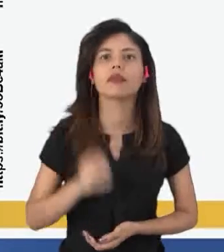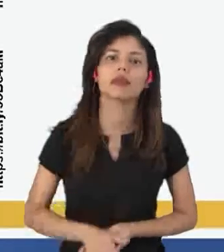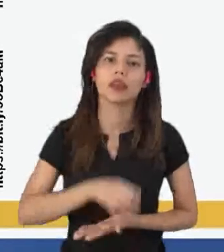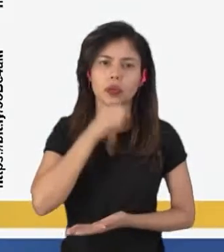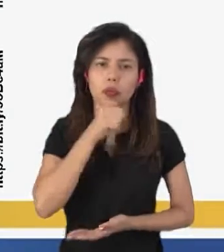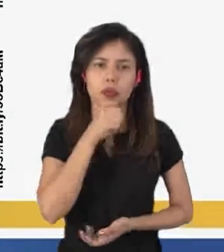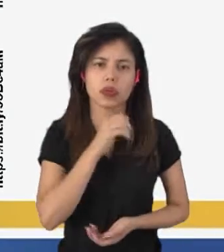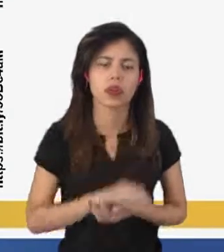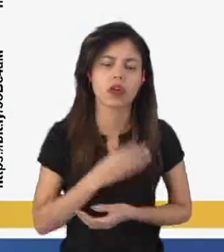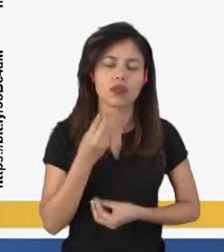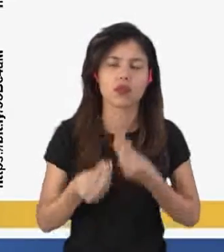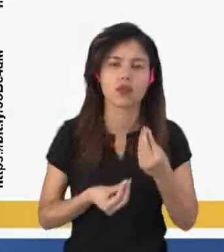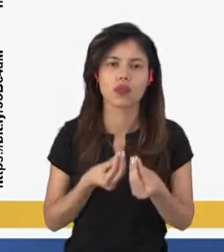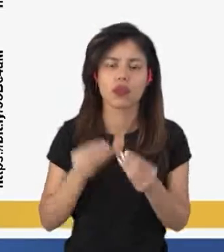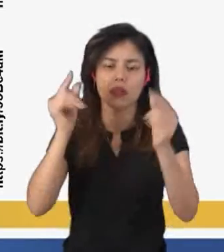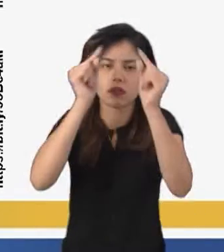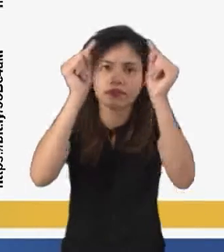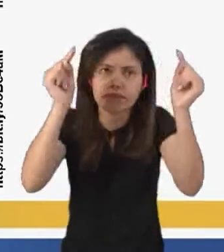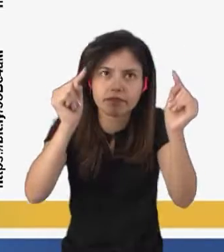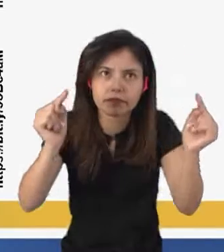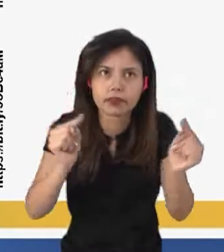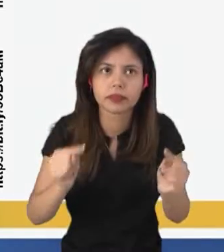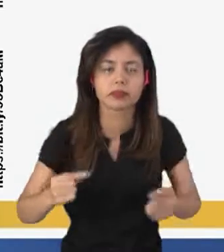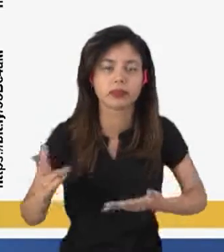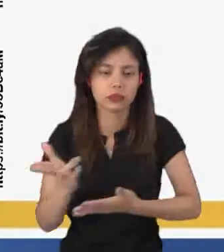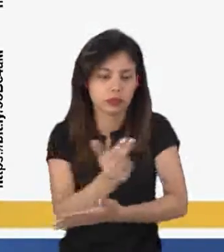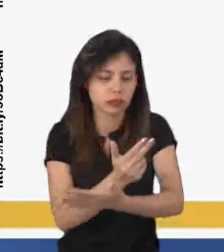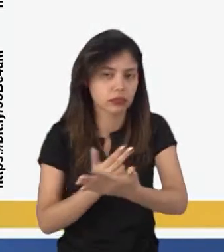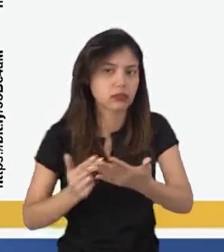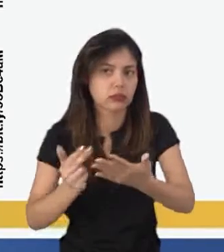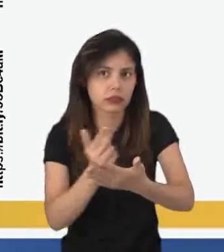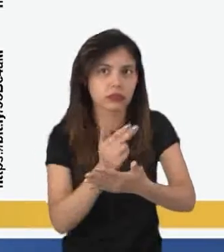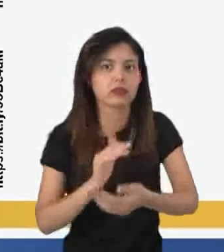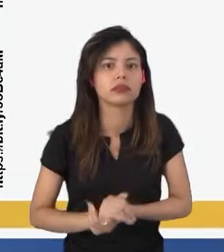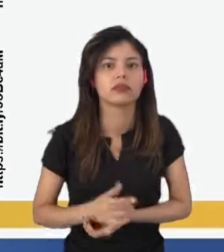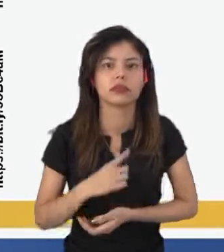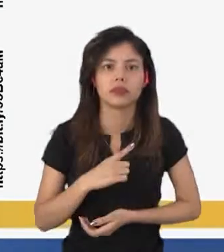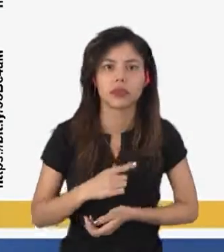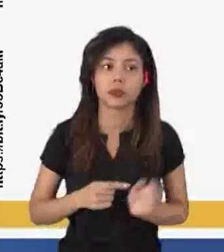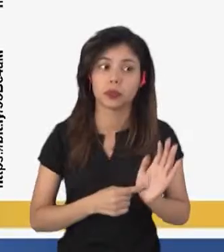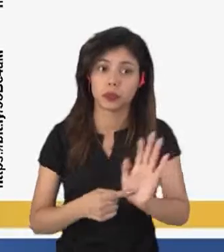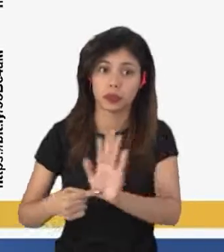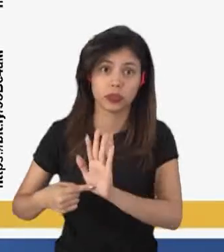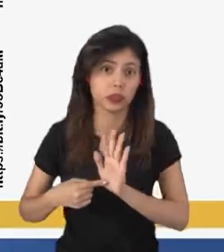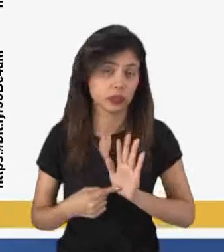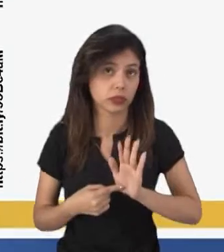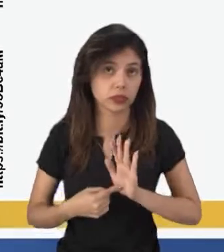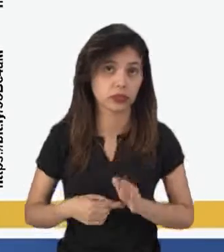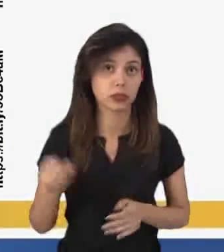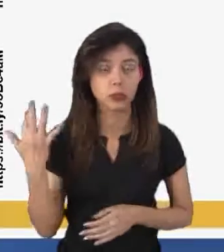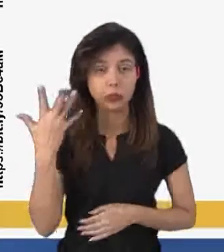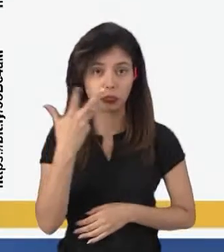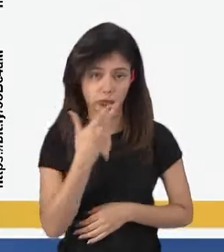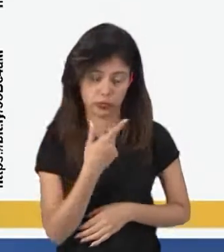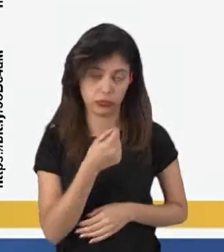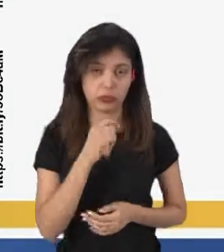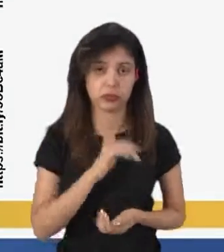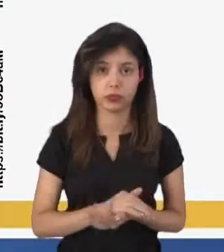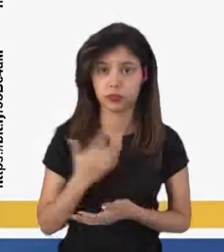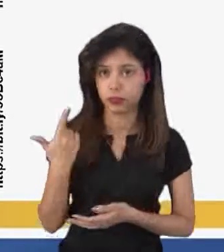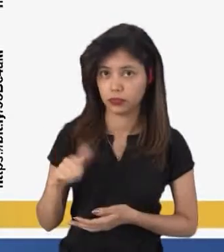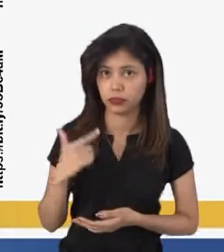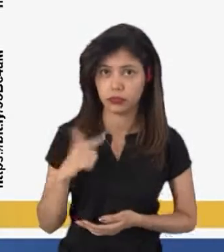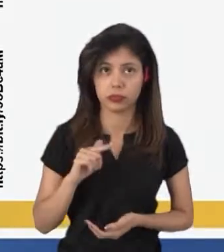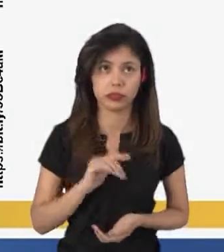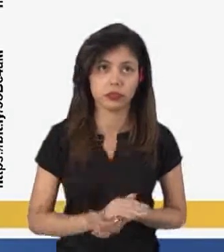vê o formato que é essa estatueta, uma obra de arte. Ela demonstra o belo, né? Ela não